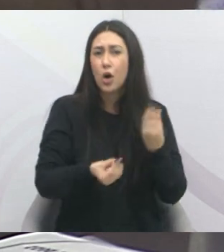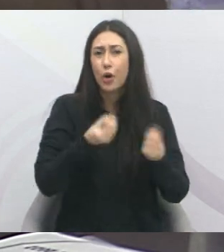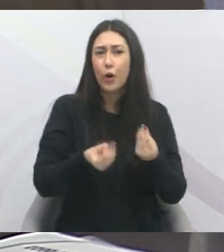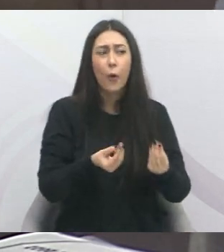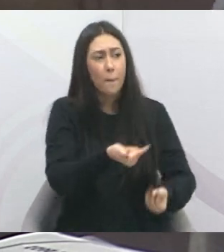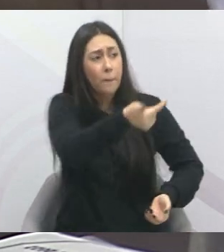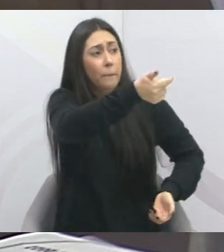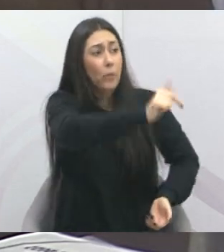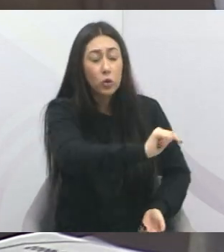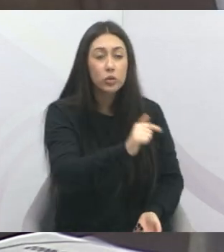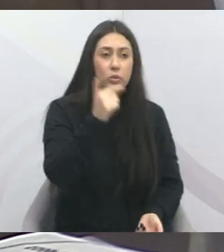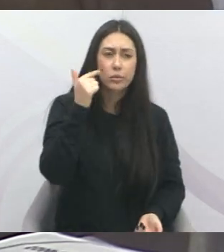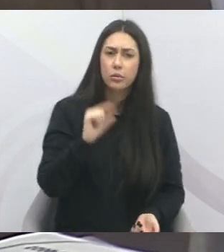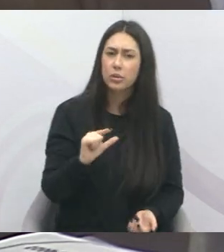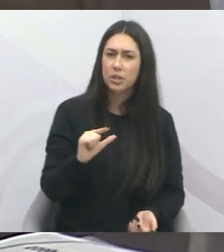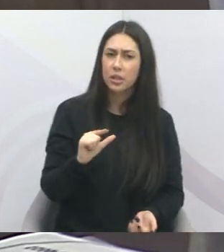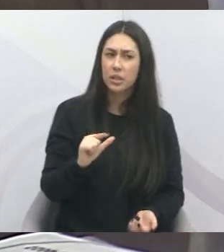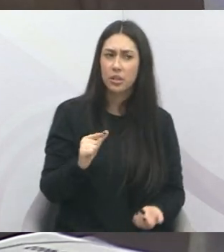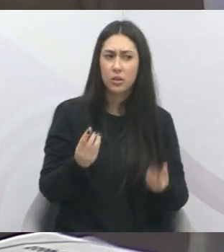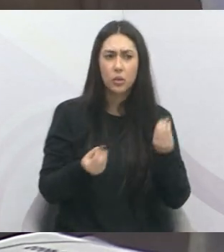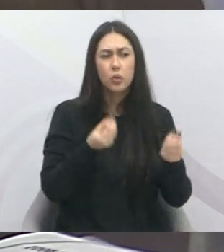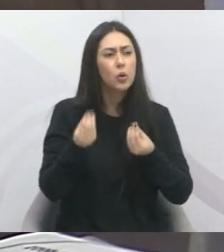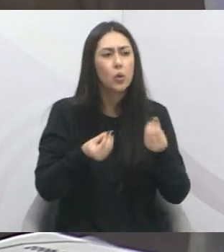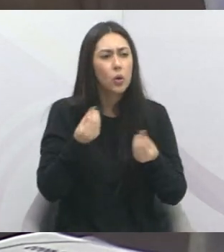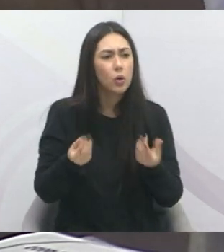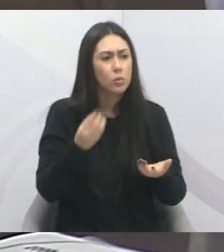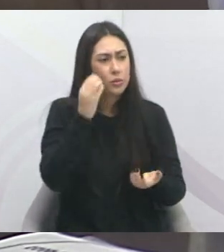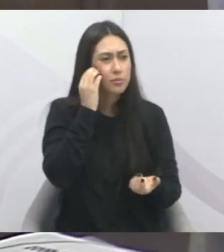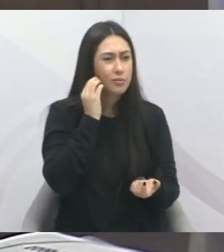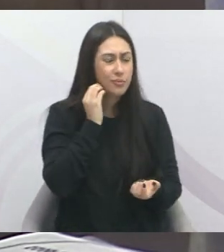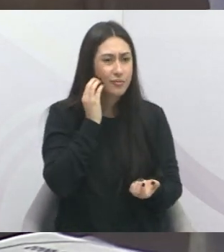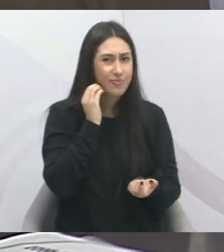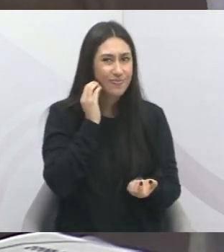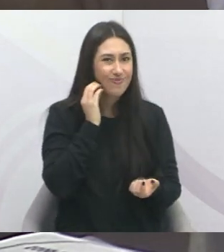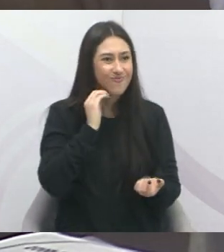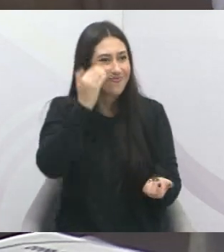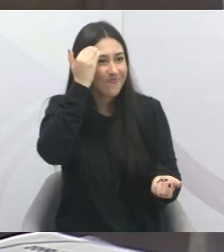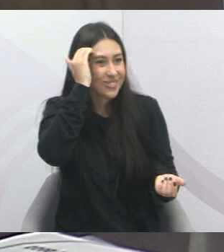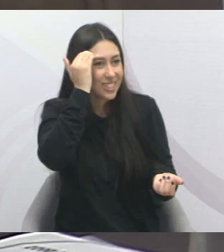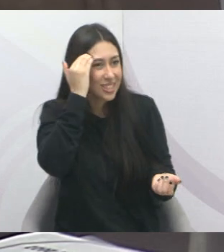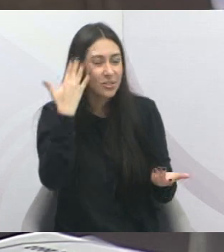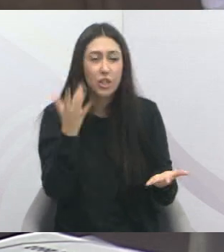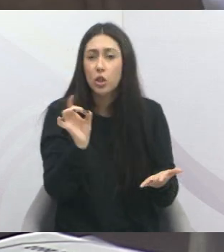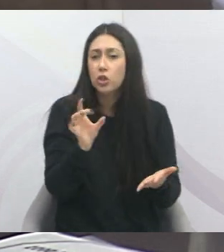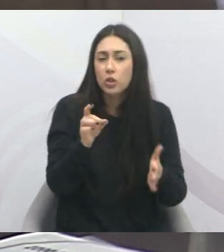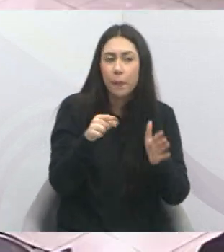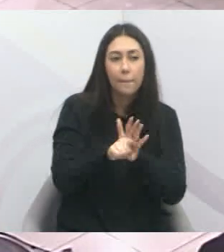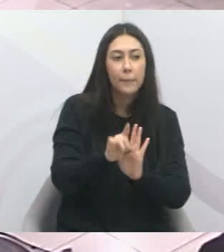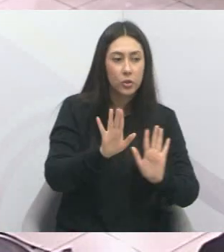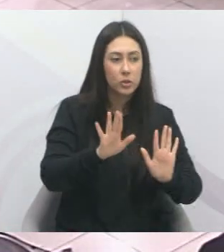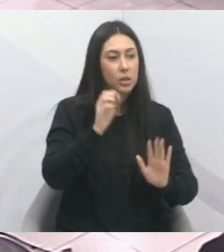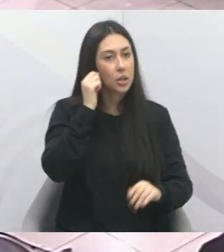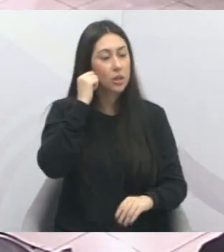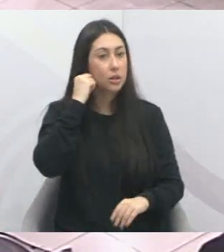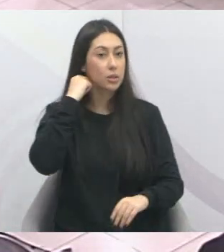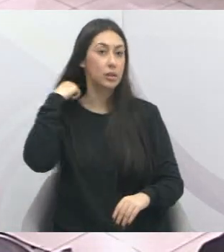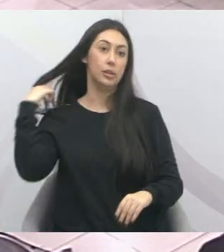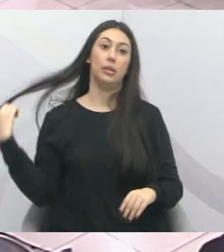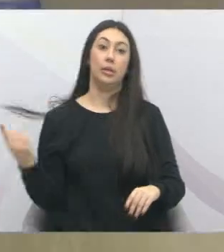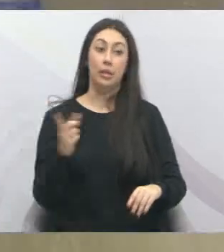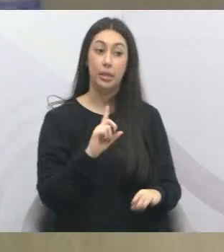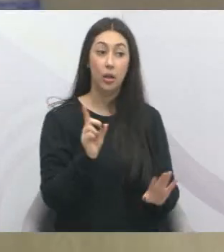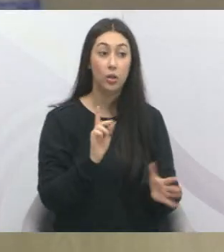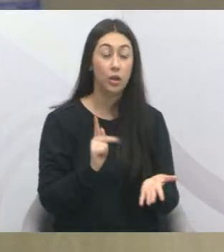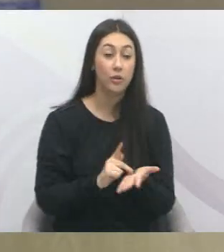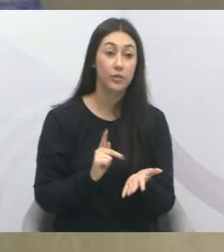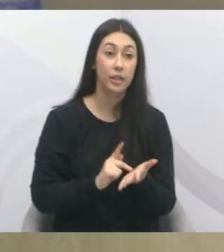vai conseguir na frente de vocês ainda? Nesse novo contrato? Então, ficou meio difícil me entender isso aí. Só uma pergunta para eu poder entender melhor. Na verdade,